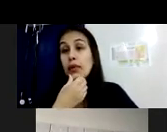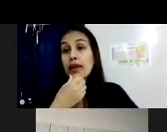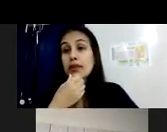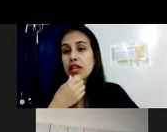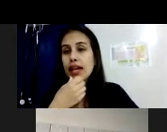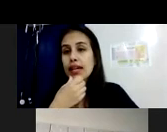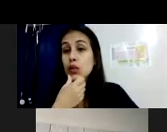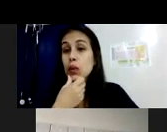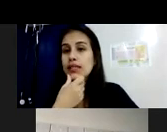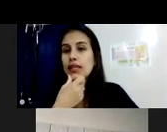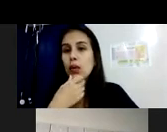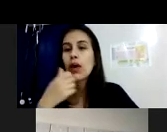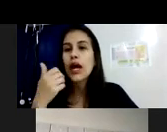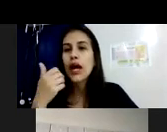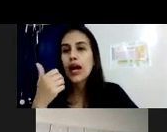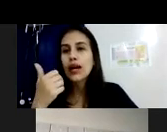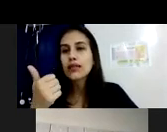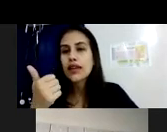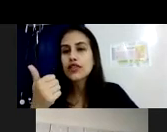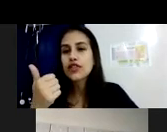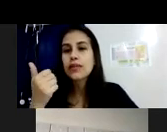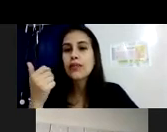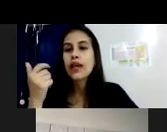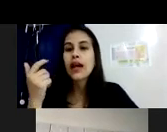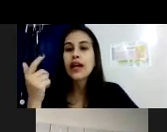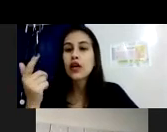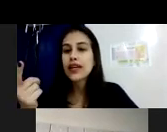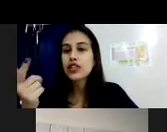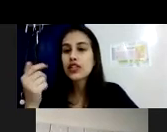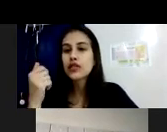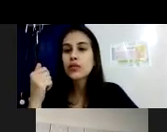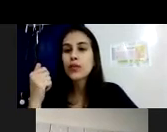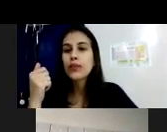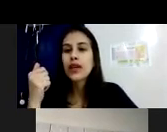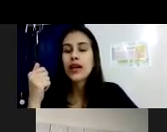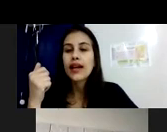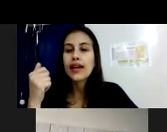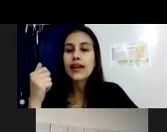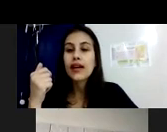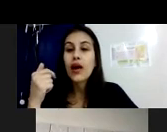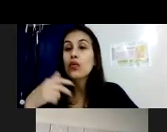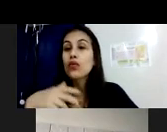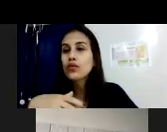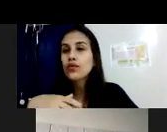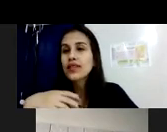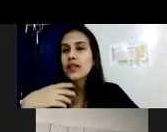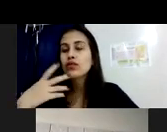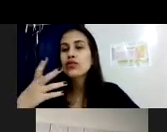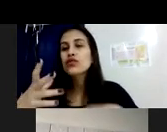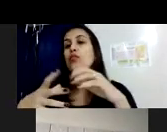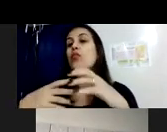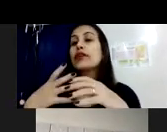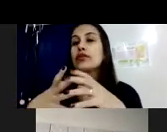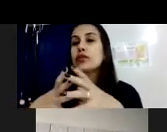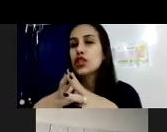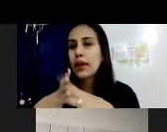esse problema de quedas. Quais são? Artrite, reumatismo, alguns fazem uso